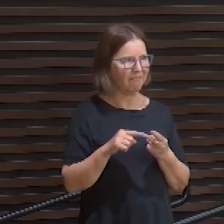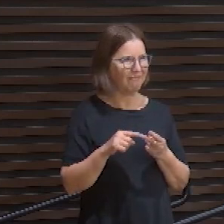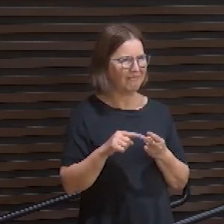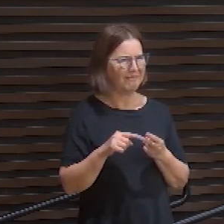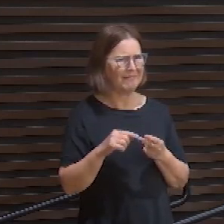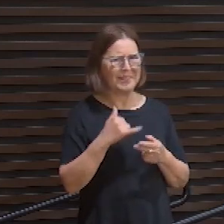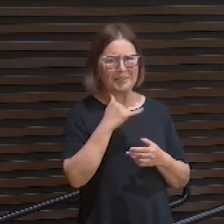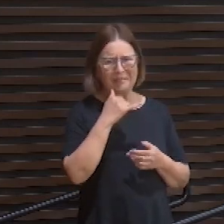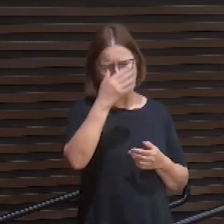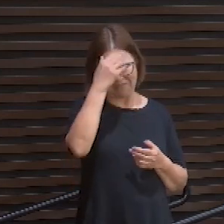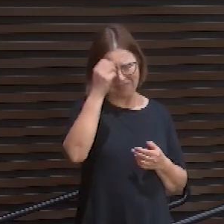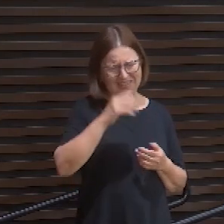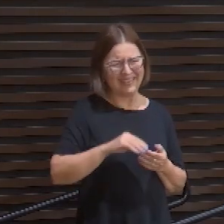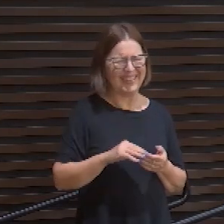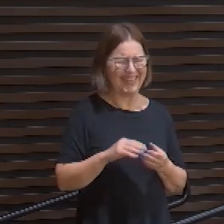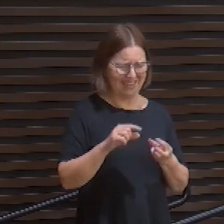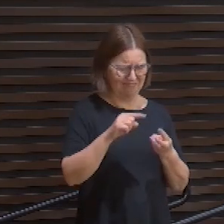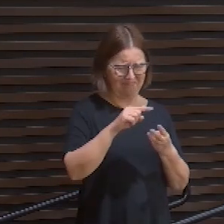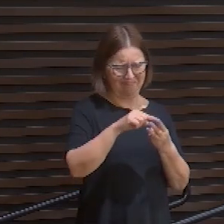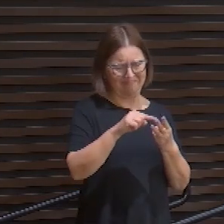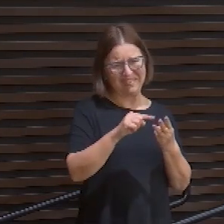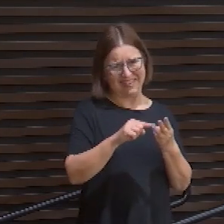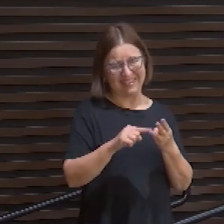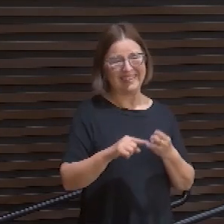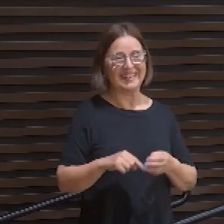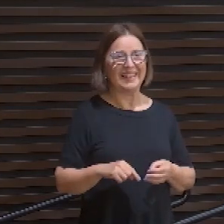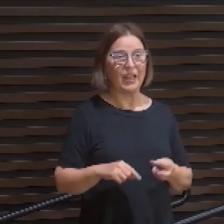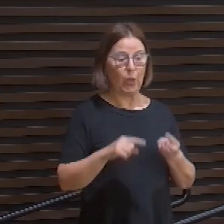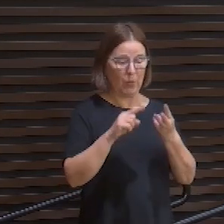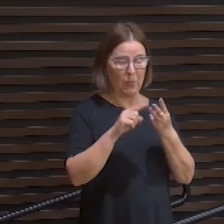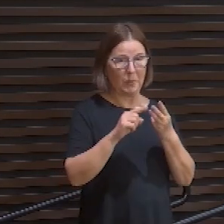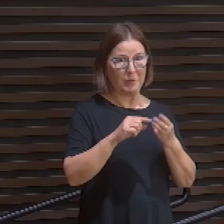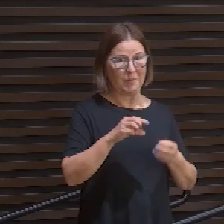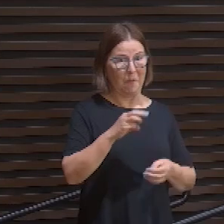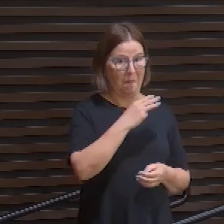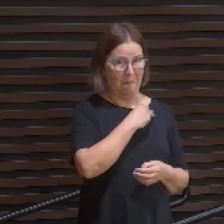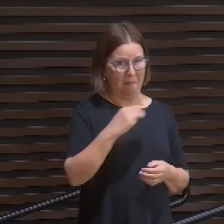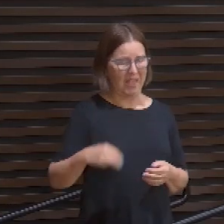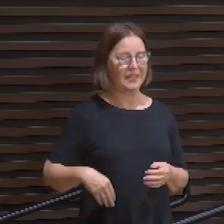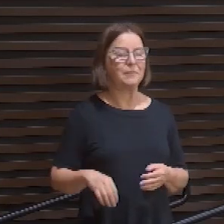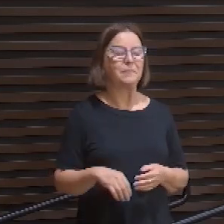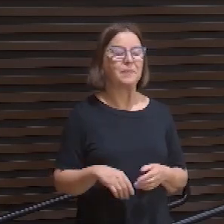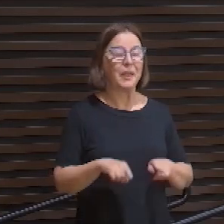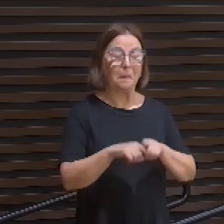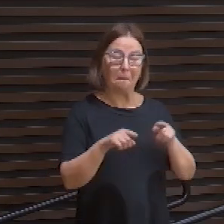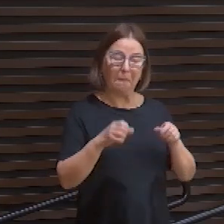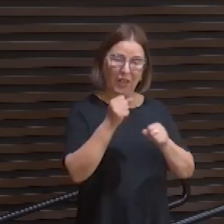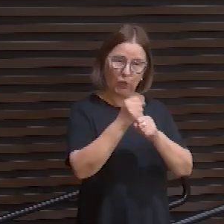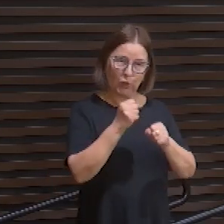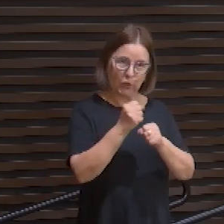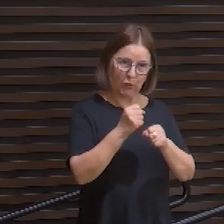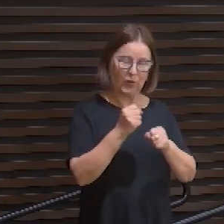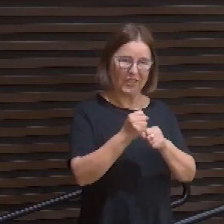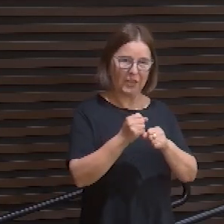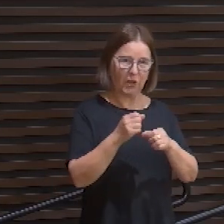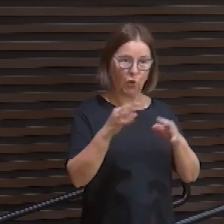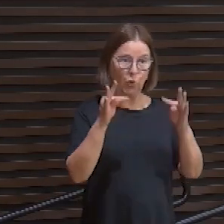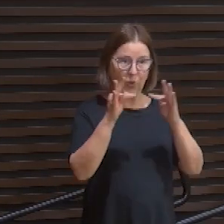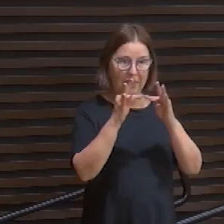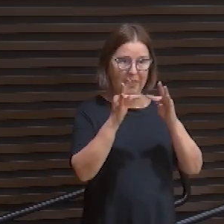Mas eles construíram aquele templo que foi uma permissão divina